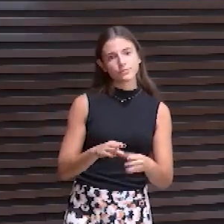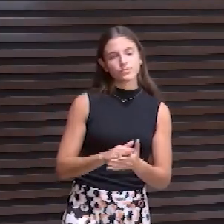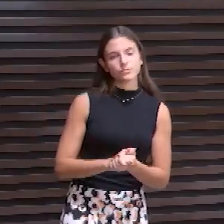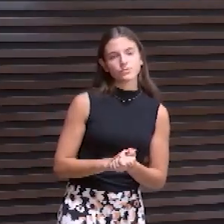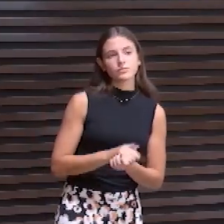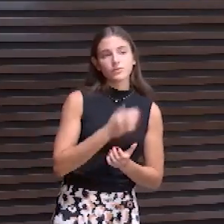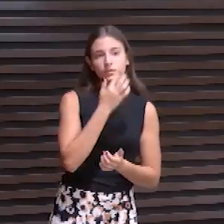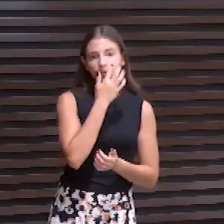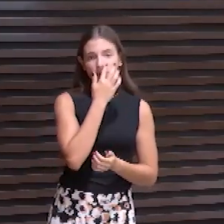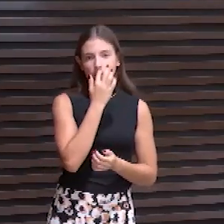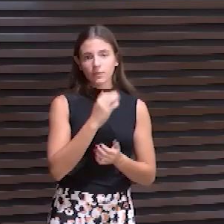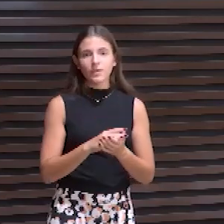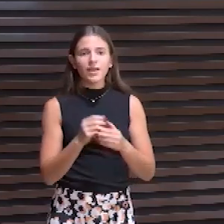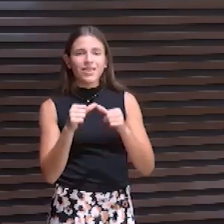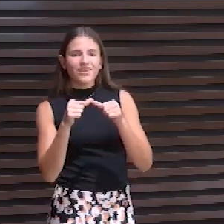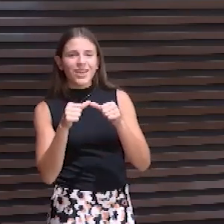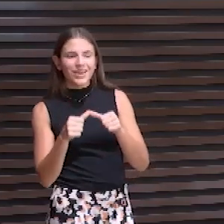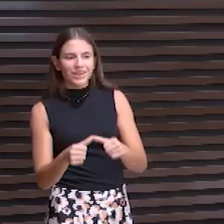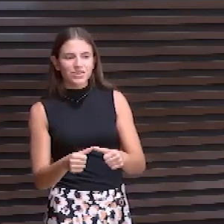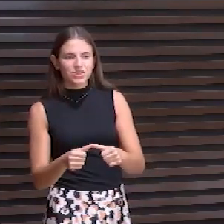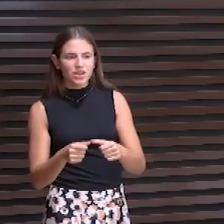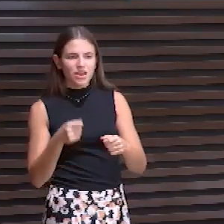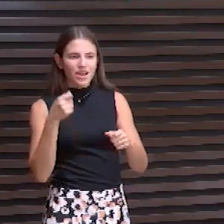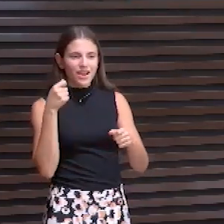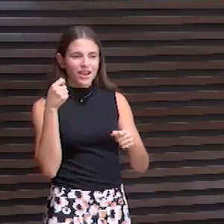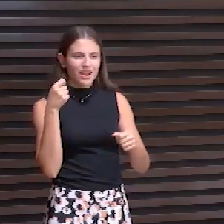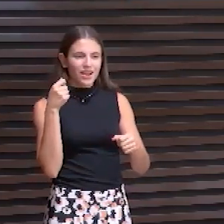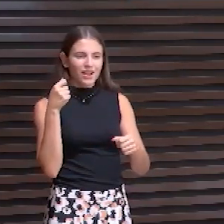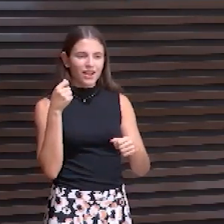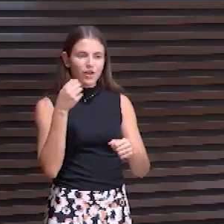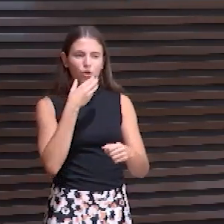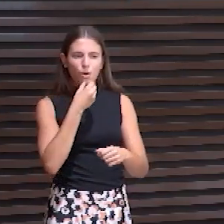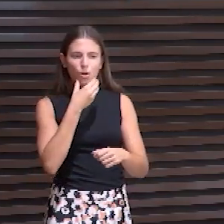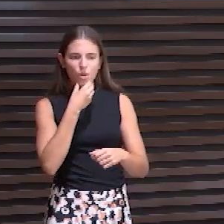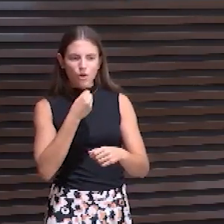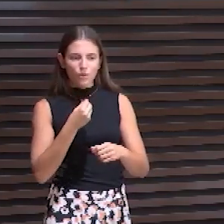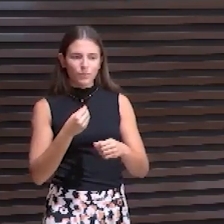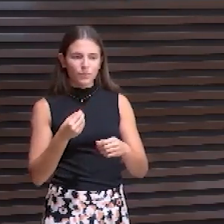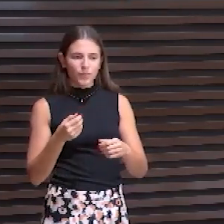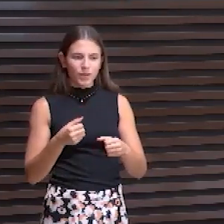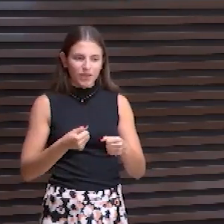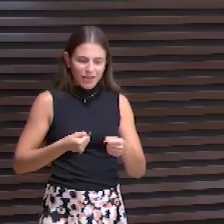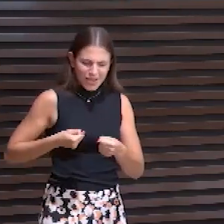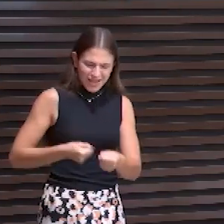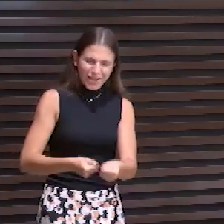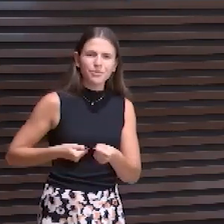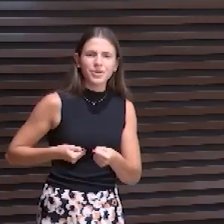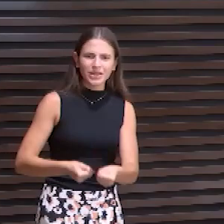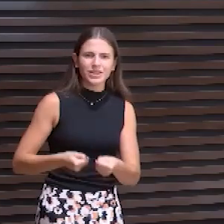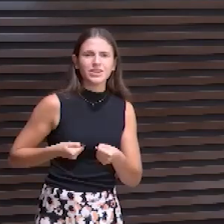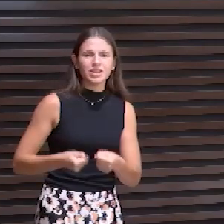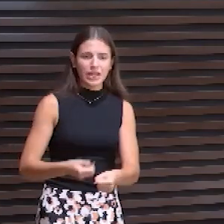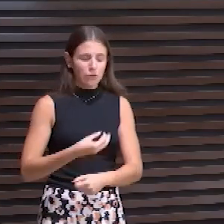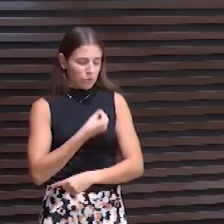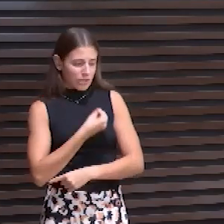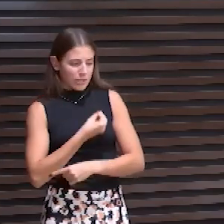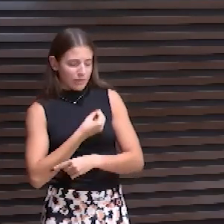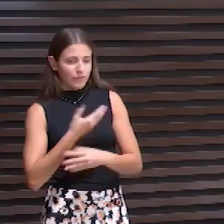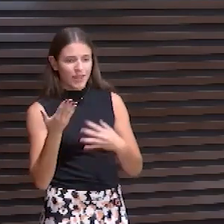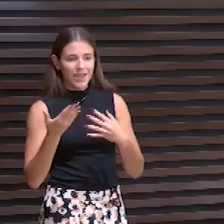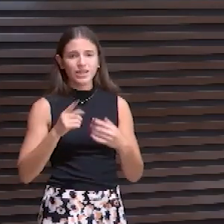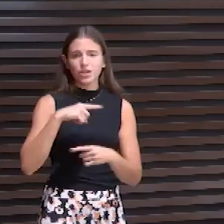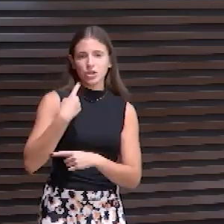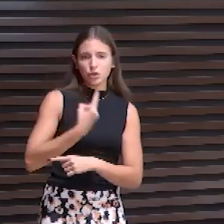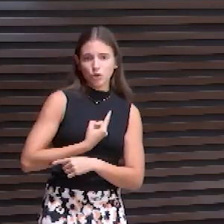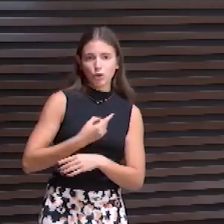Ele diz assim: não é este carpinteiro, filho de Maria, irmão de Tiago, José, Judas e Simão? E não vivem aqui entre nós as suas irmãs?